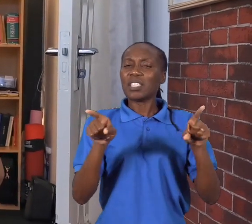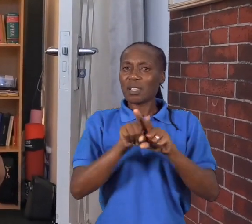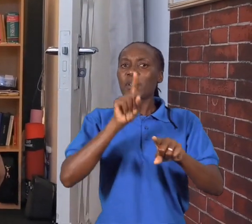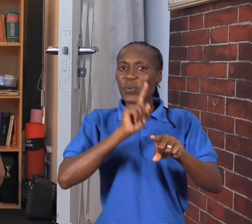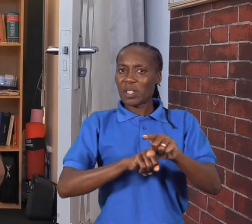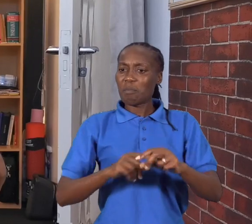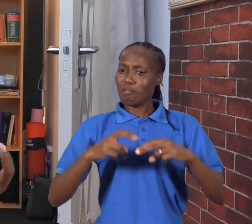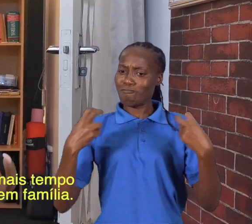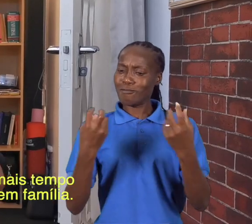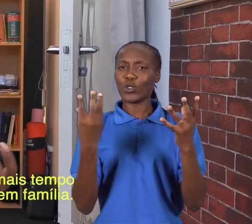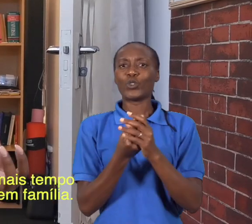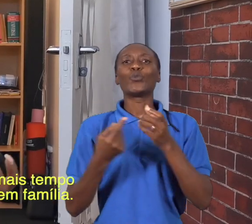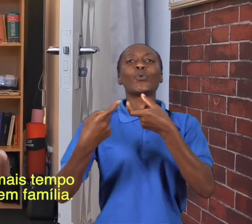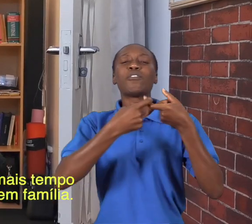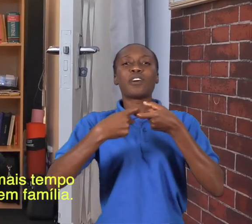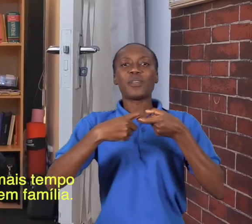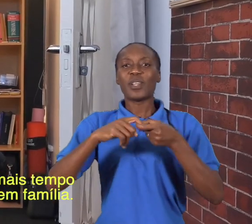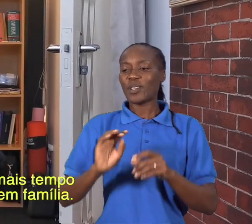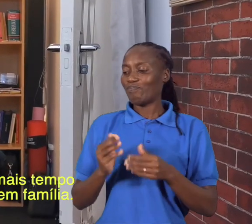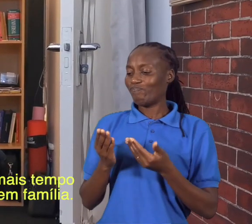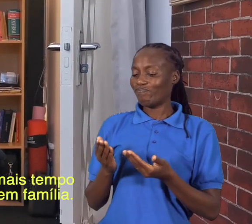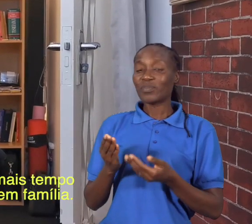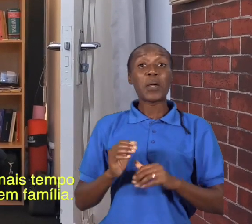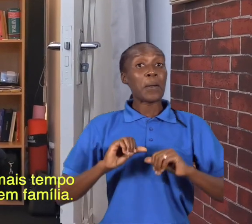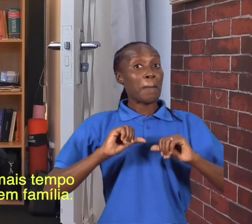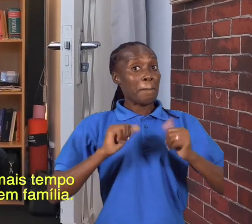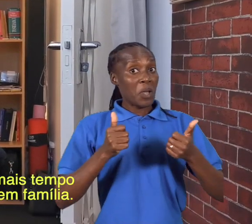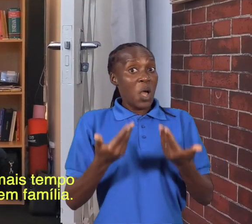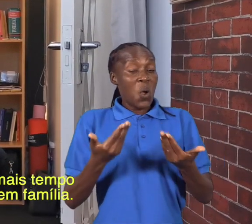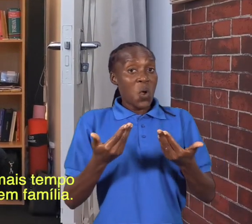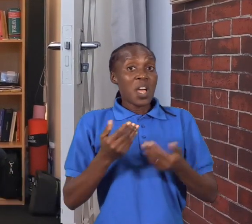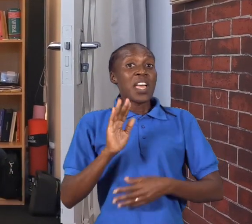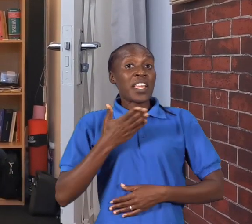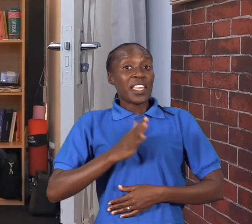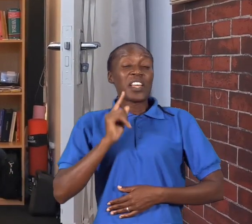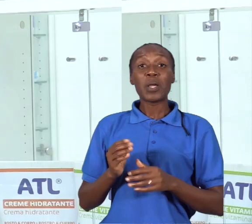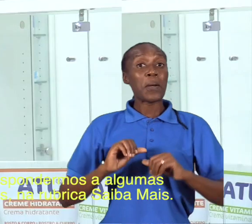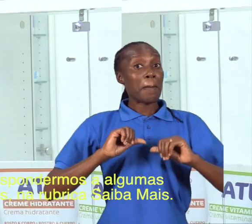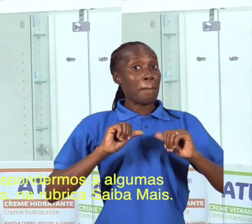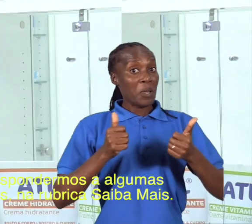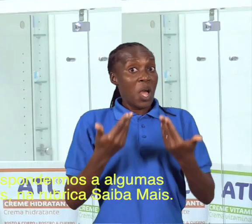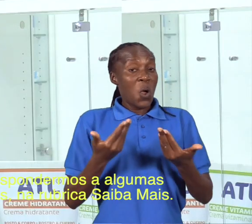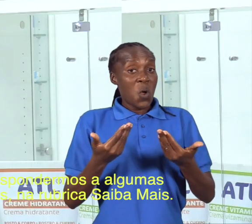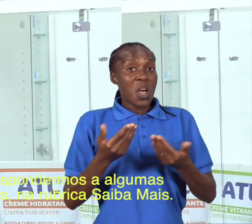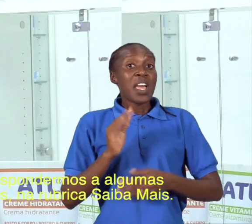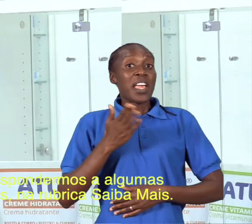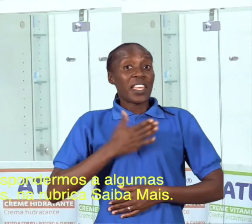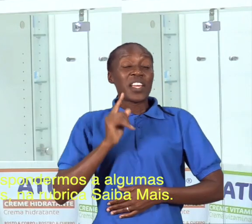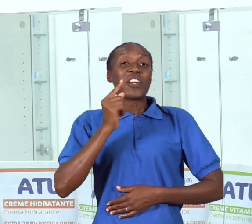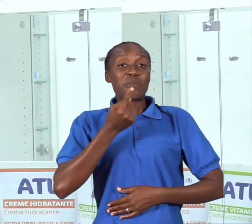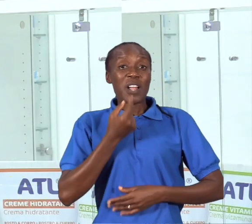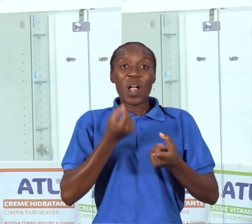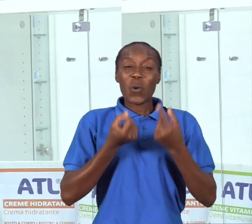trabalhos em casa, mas também existe mais tempo para estarem juntos como família. Bom, é momento